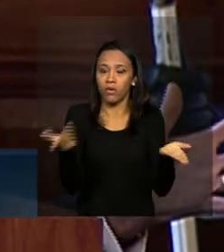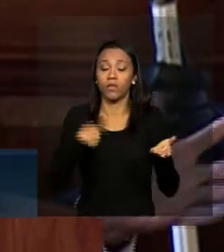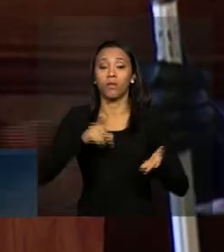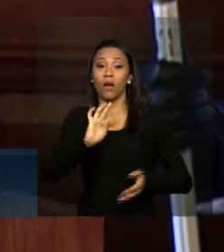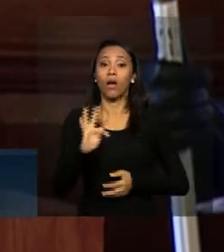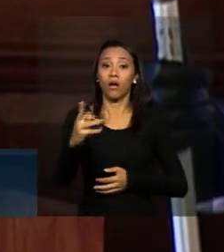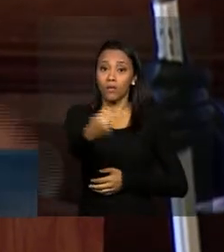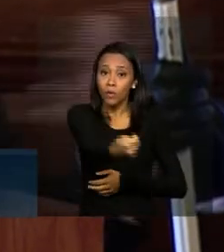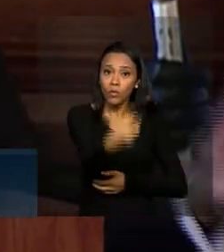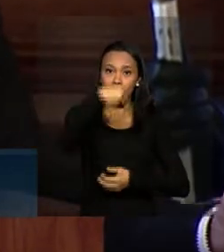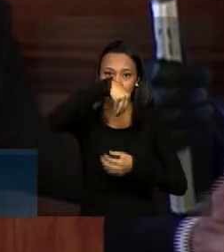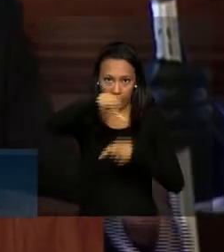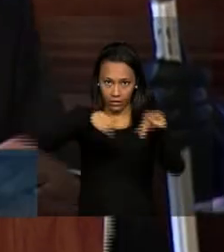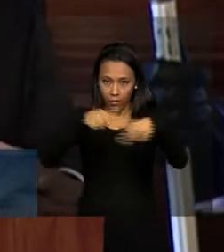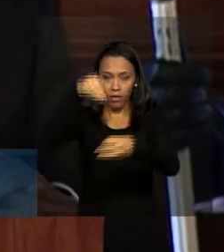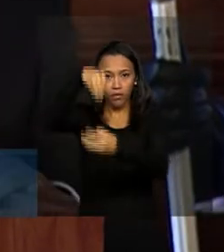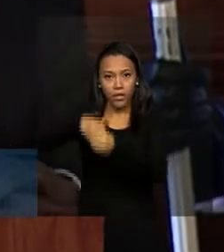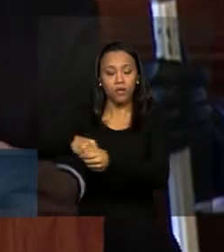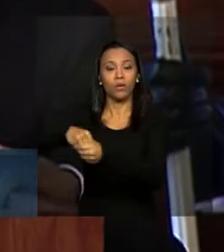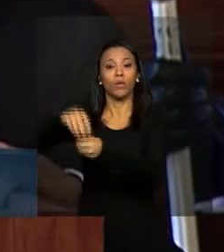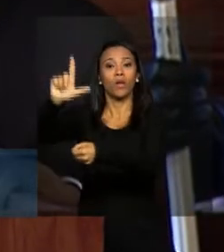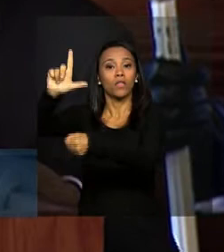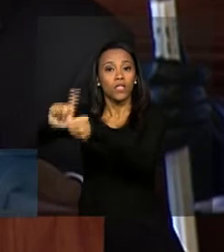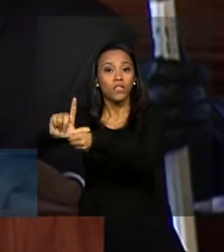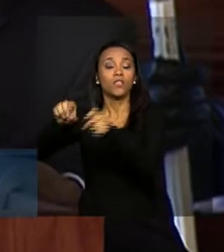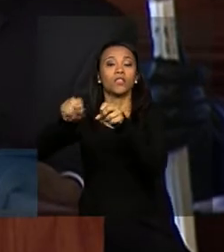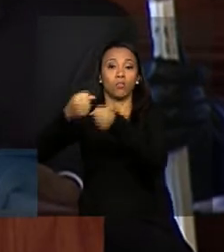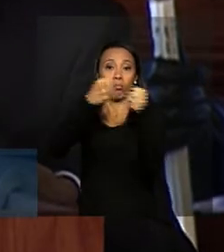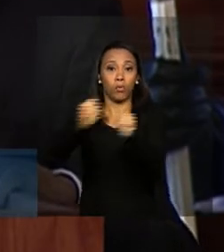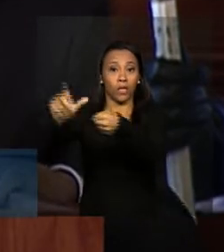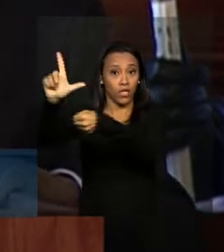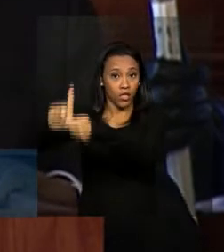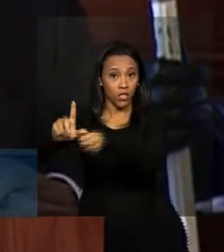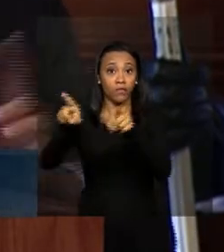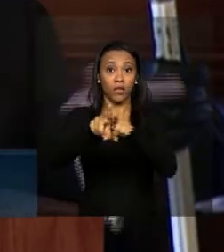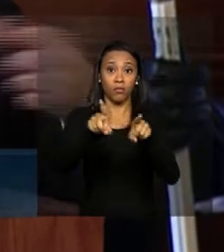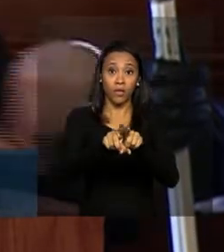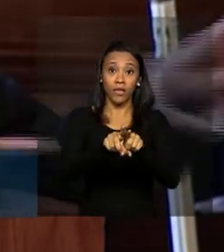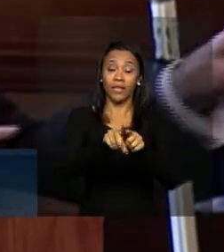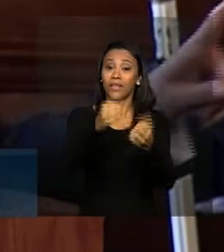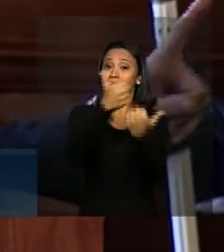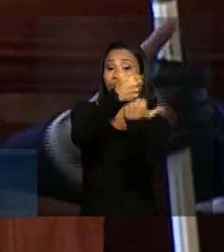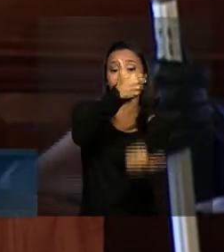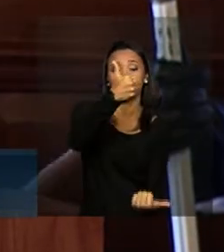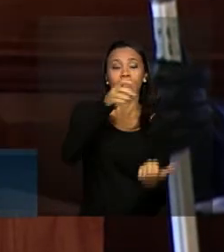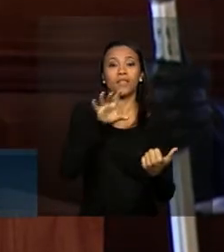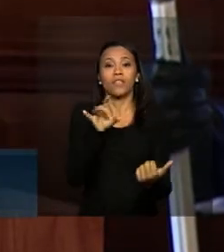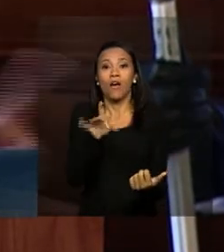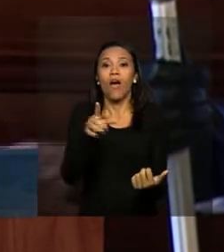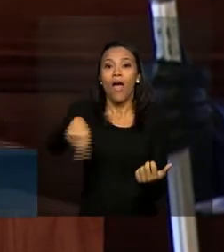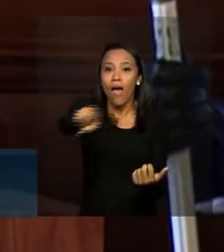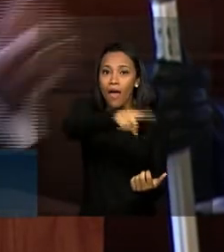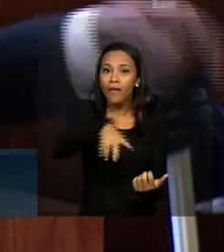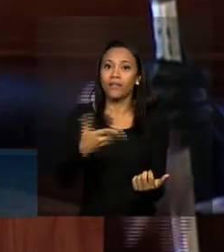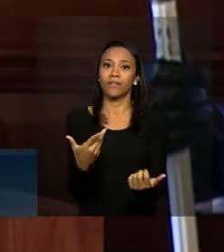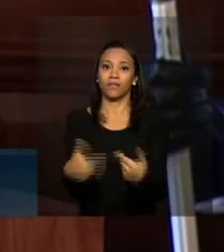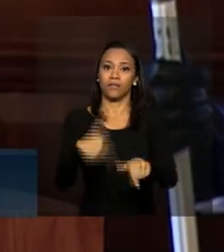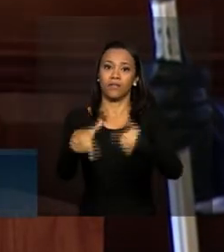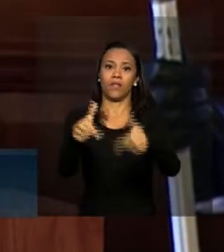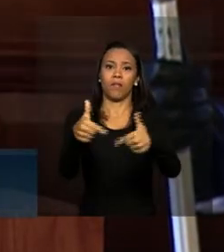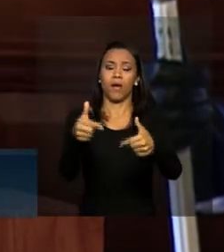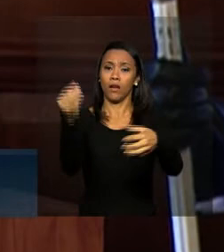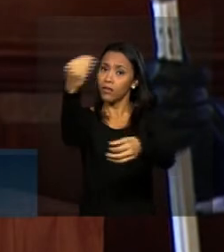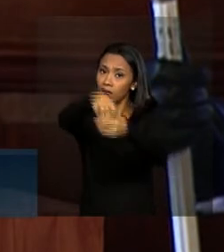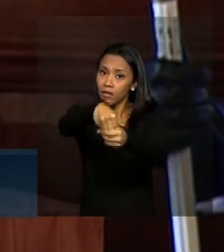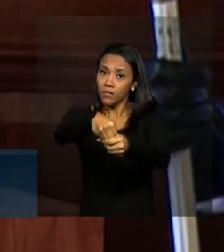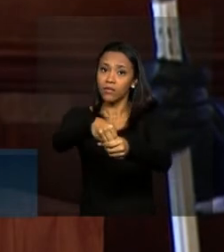todos, do Legislativo, do Executivo, do Judiciário, diz, olha, vocês são meros executores da vontade desta unidade do poder,